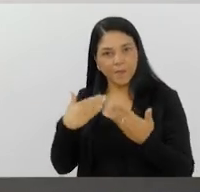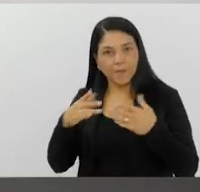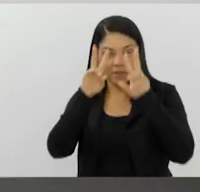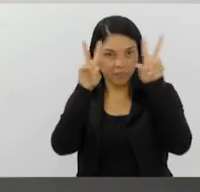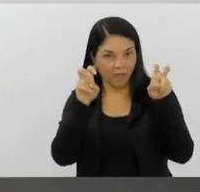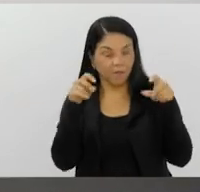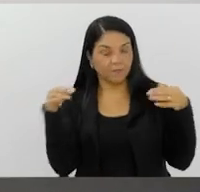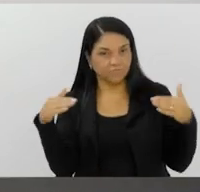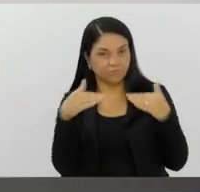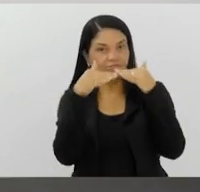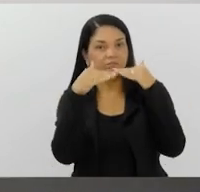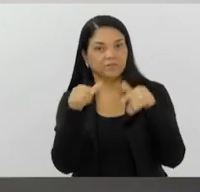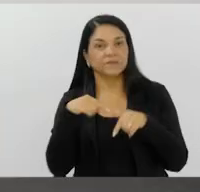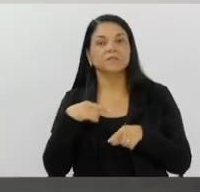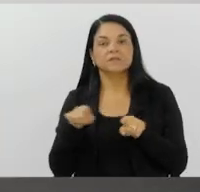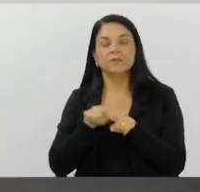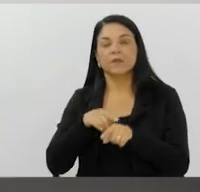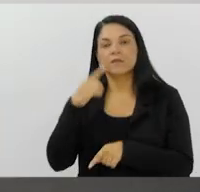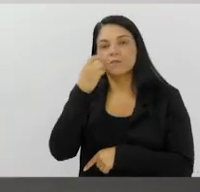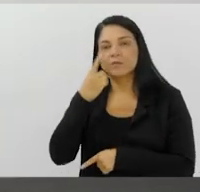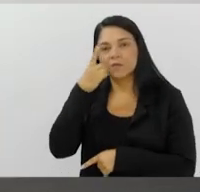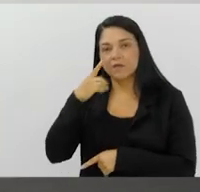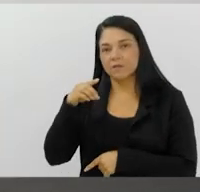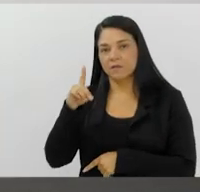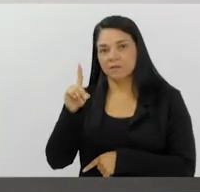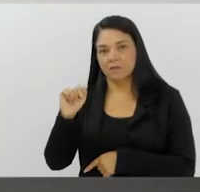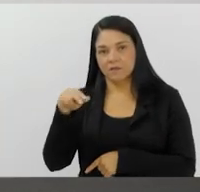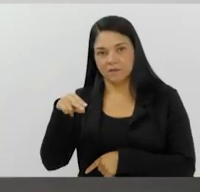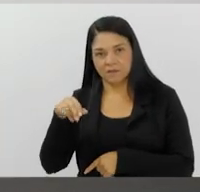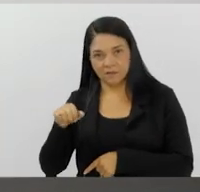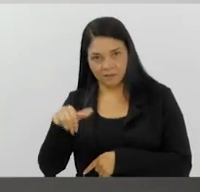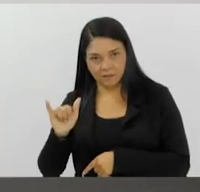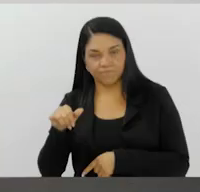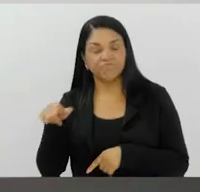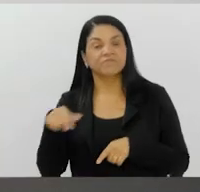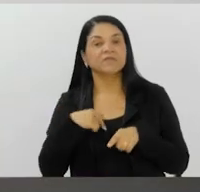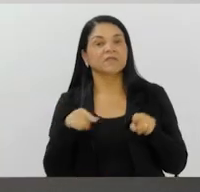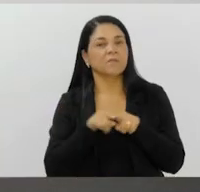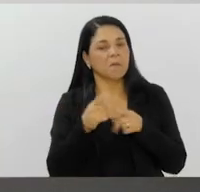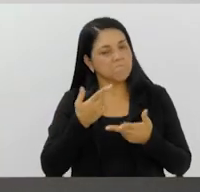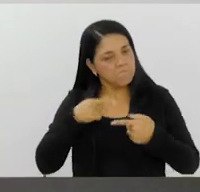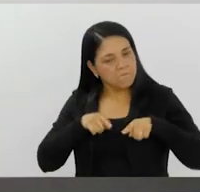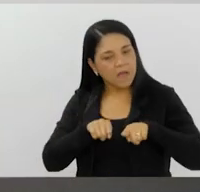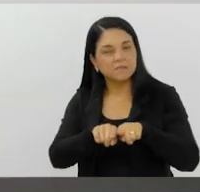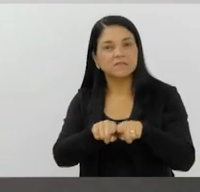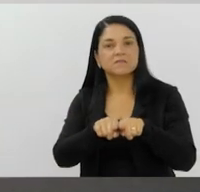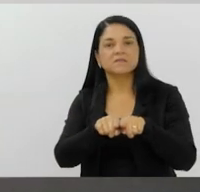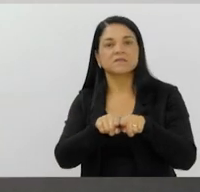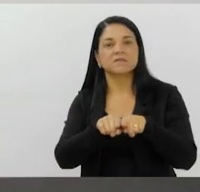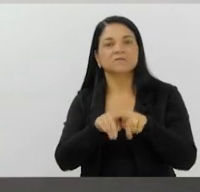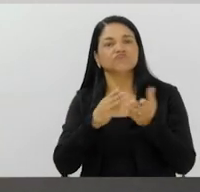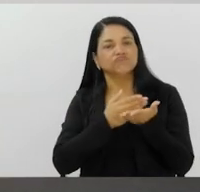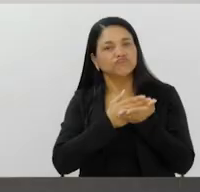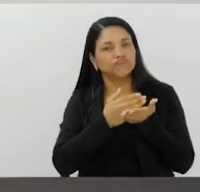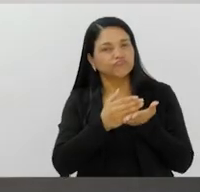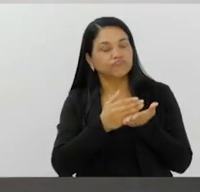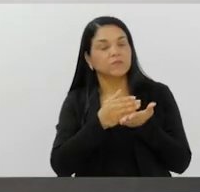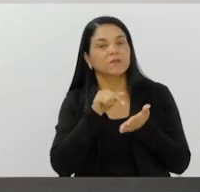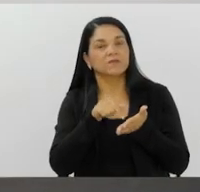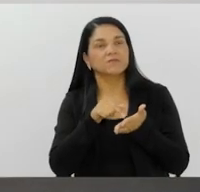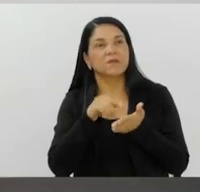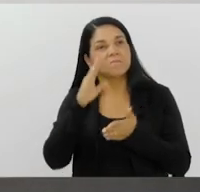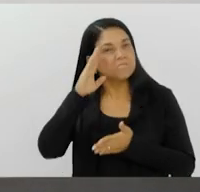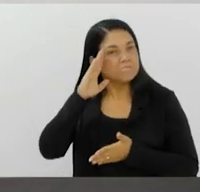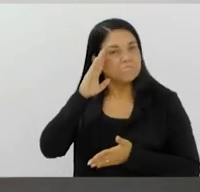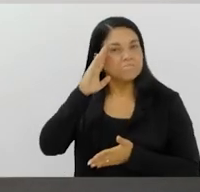a tá da Dani Monteiro que também é uma super parceira Nossa que tem já desde o início talvez ela tenha sido